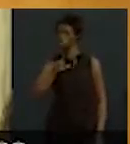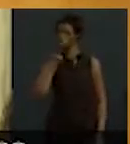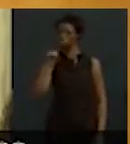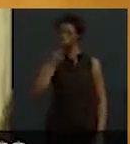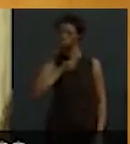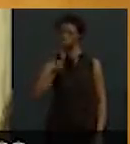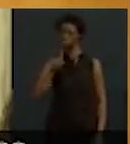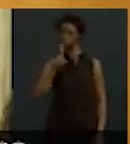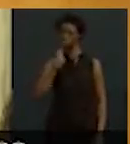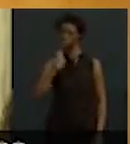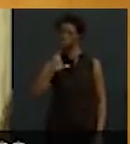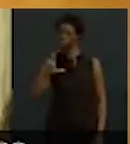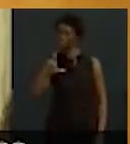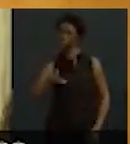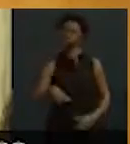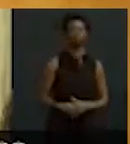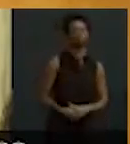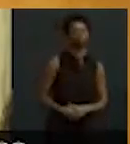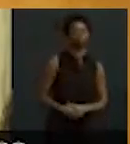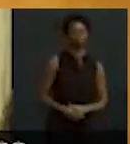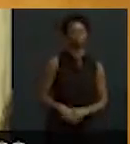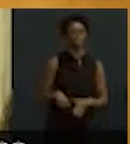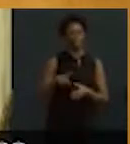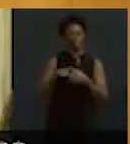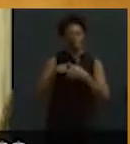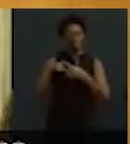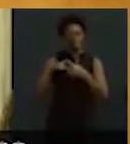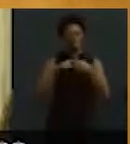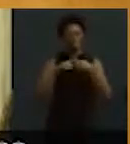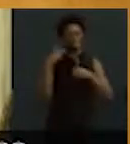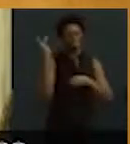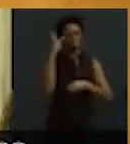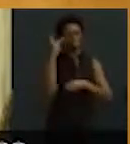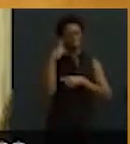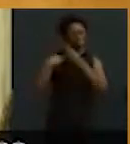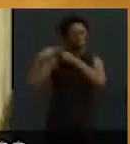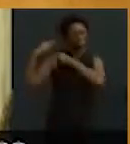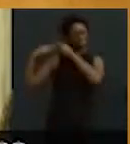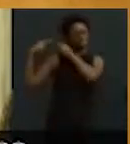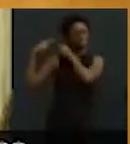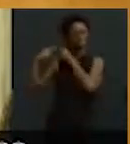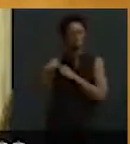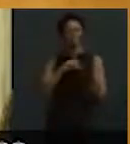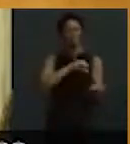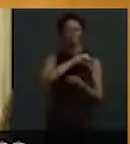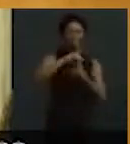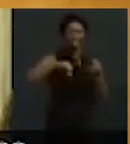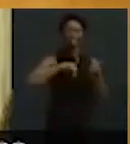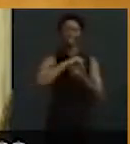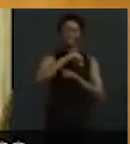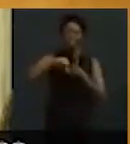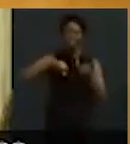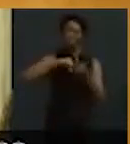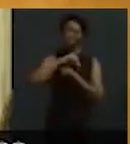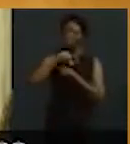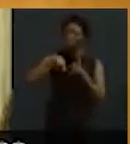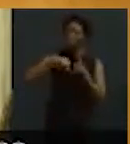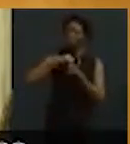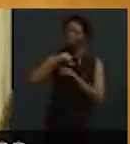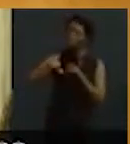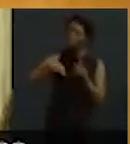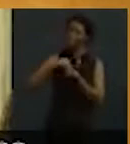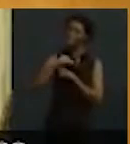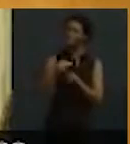parcerias históricas são renovadas a bem do povo brasileiro. Nascido em